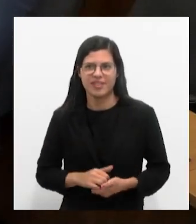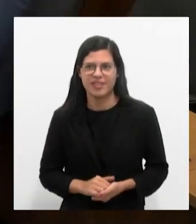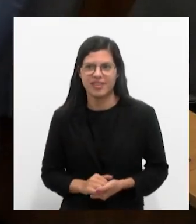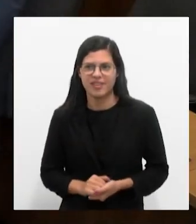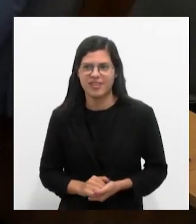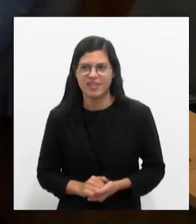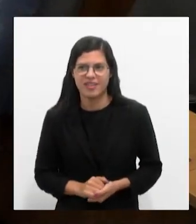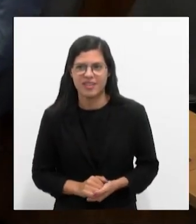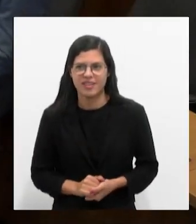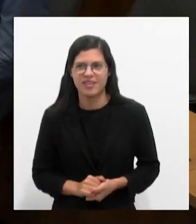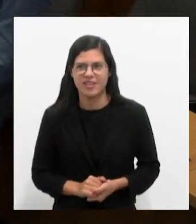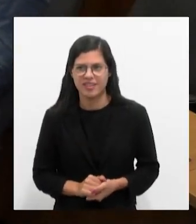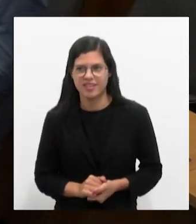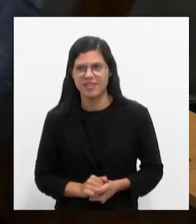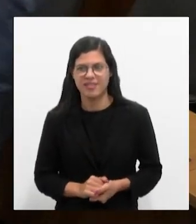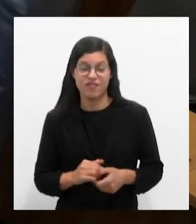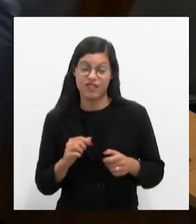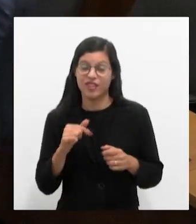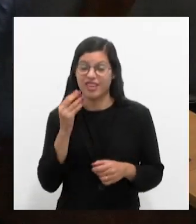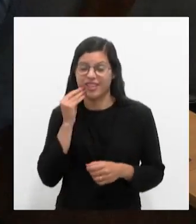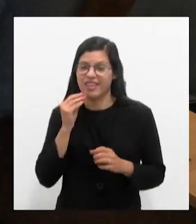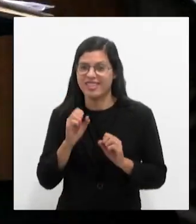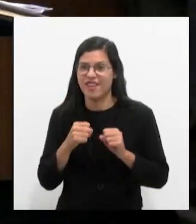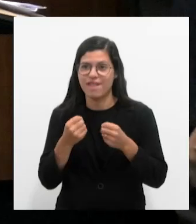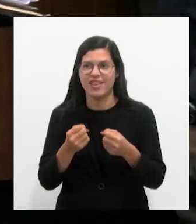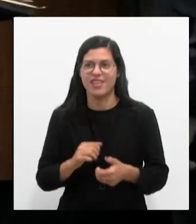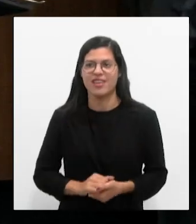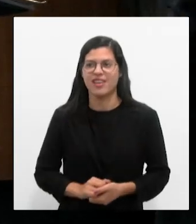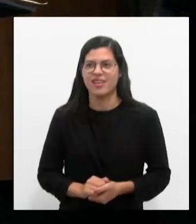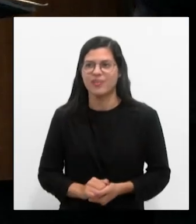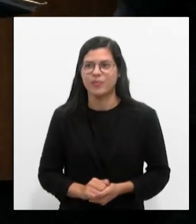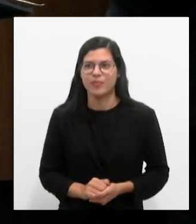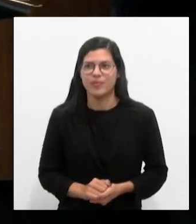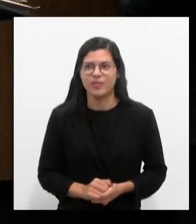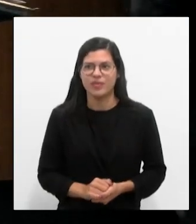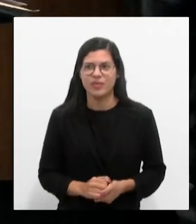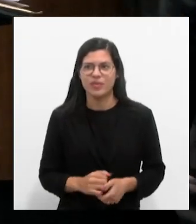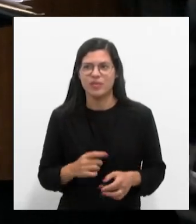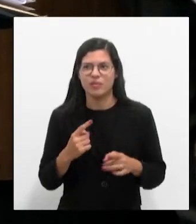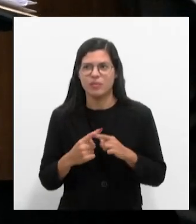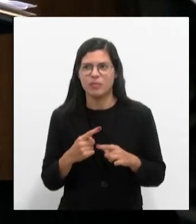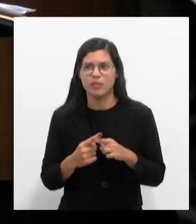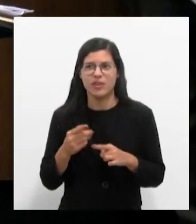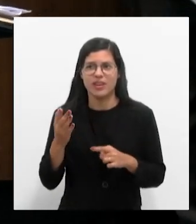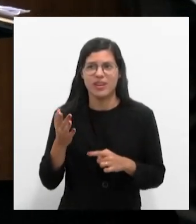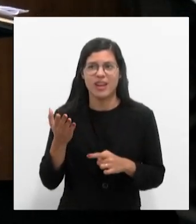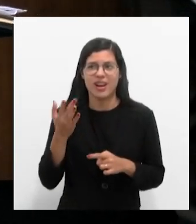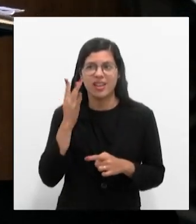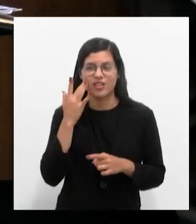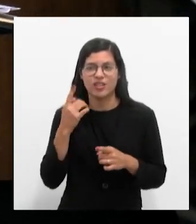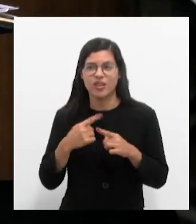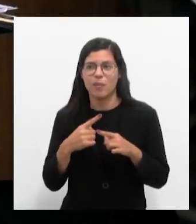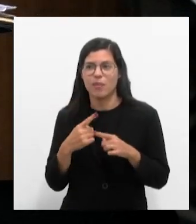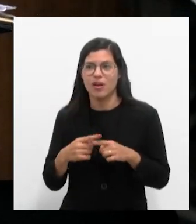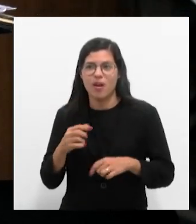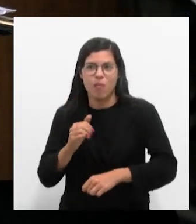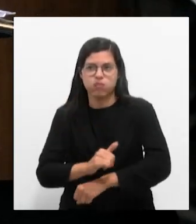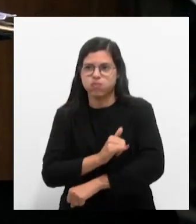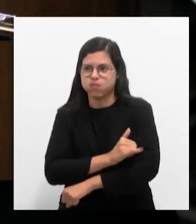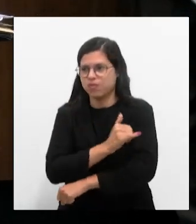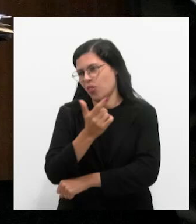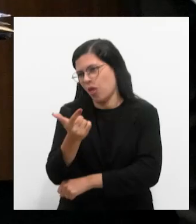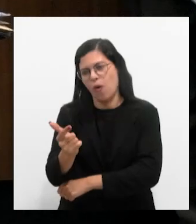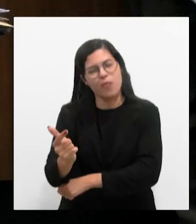Pois é, aí, veio se defender a deputada Tia Ju. Achando que é porque ele é gordinho, mas não é, não tem